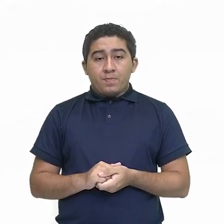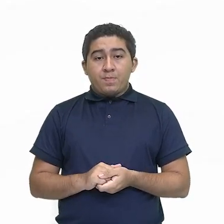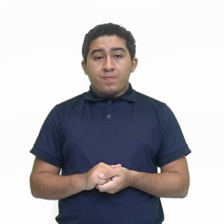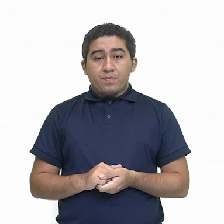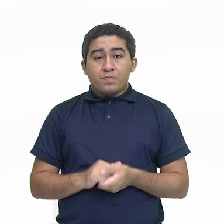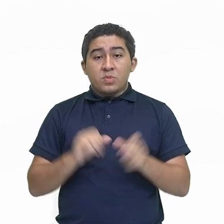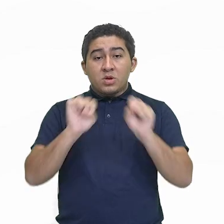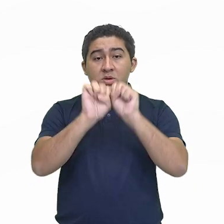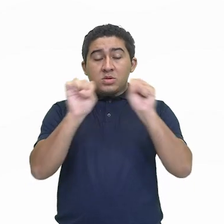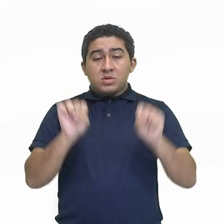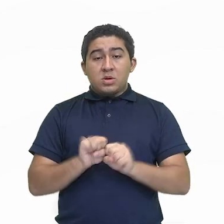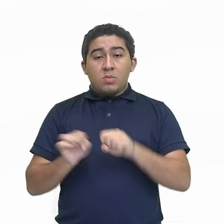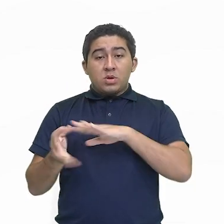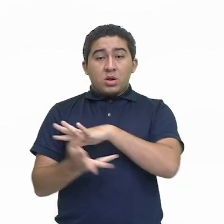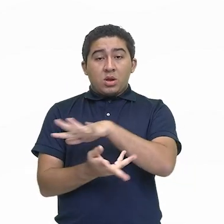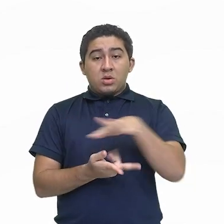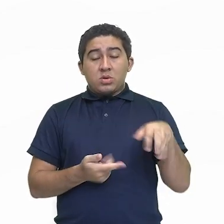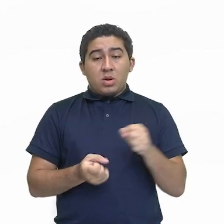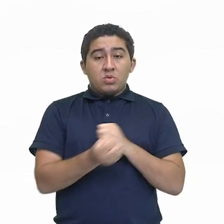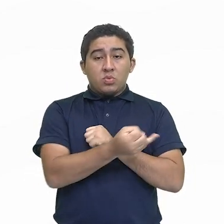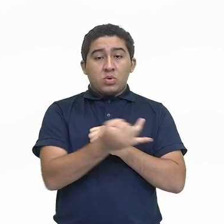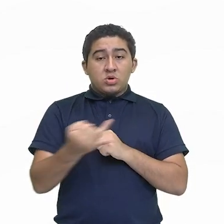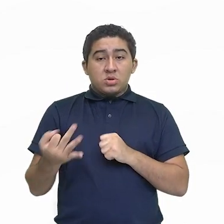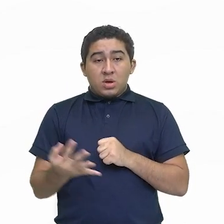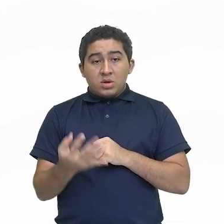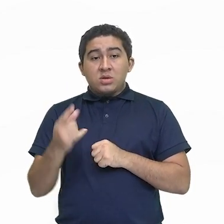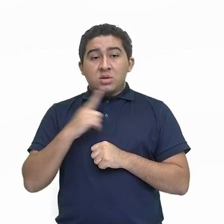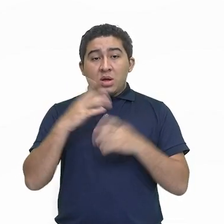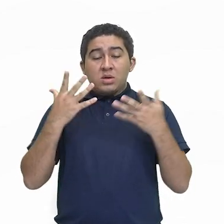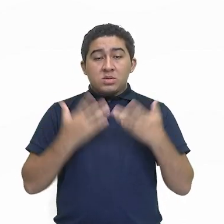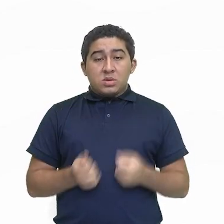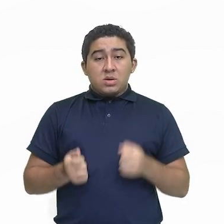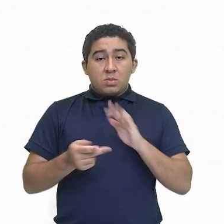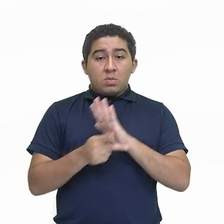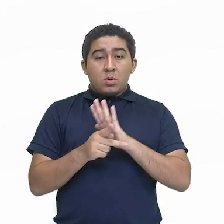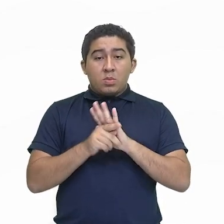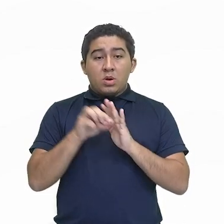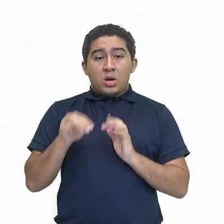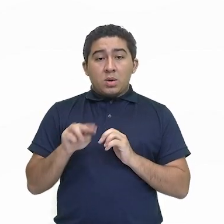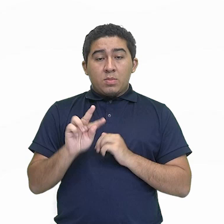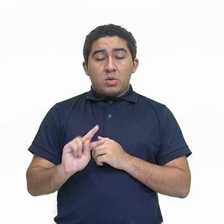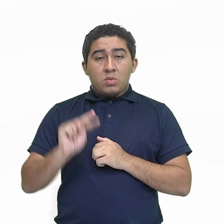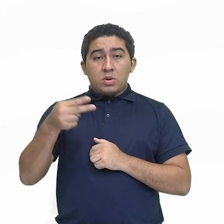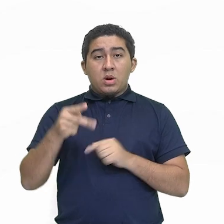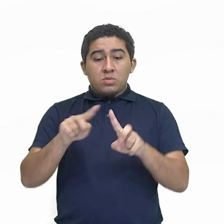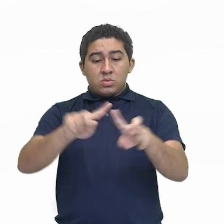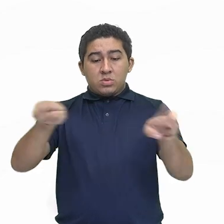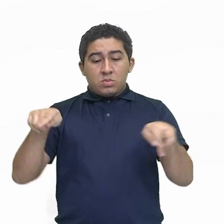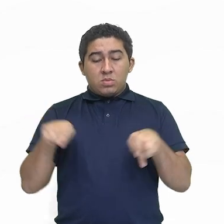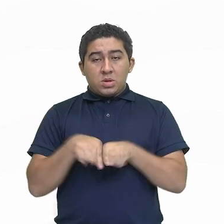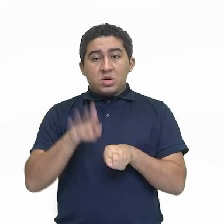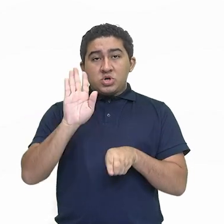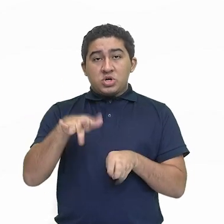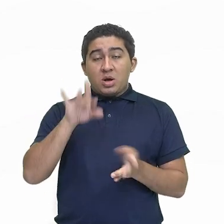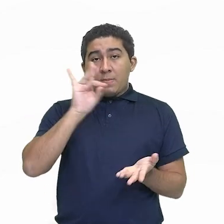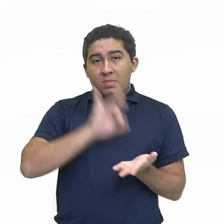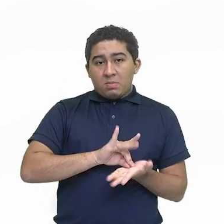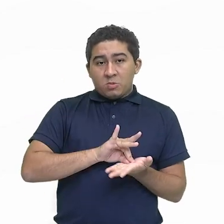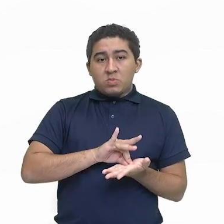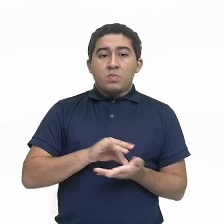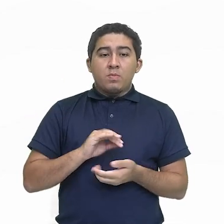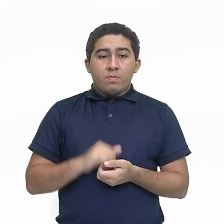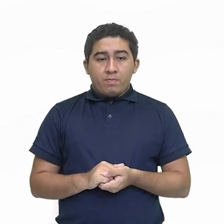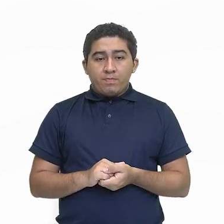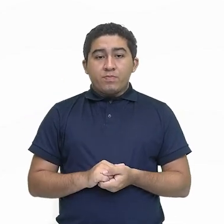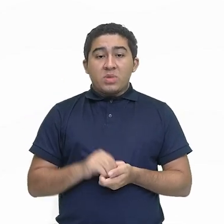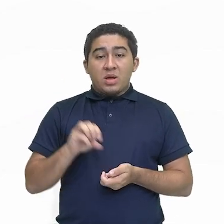Sistema Internacional de Unidades adota como unidade padrão para medir a superfície o metro quadrado, que é representado pelo M2, né, M quadrado.